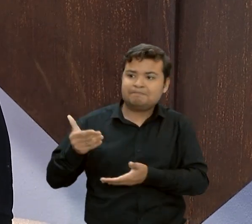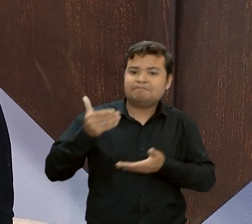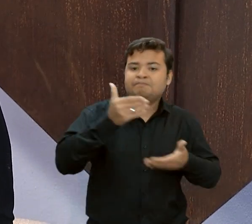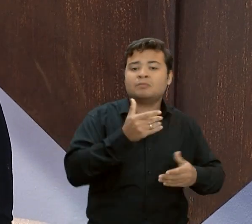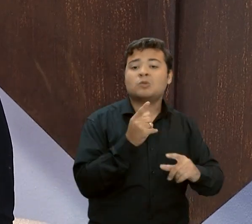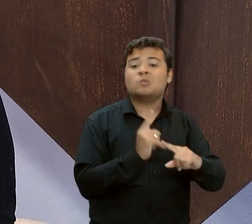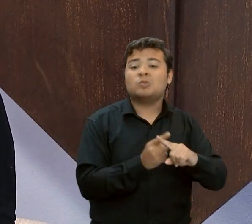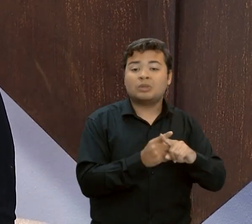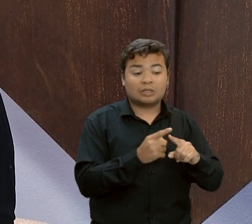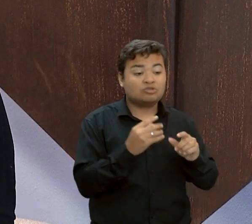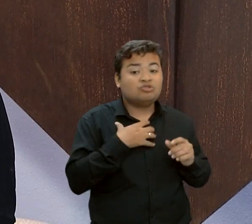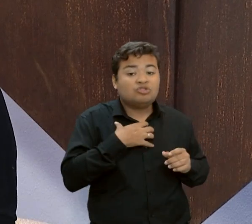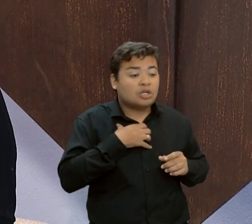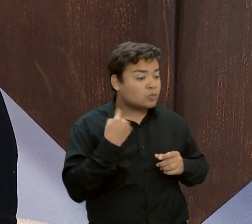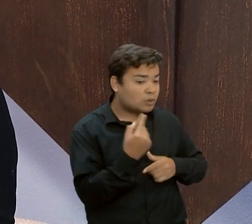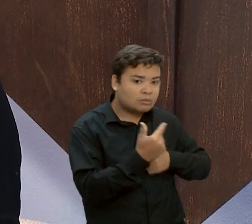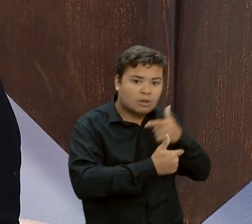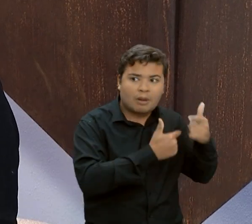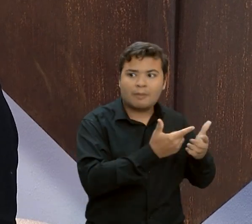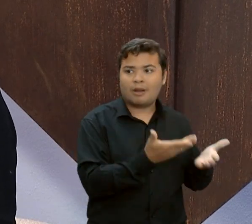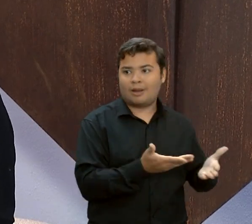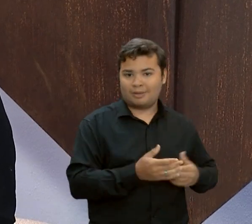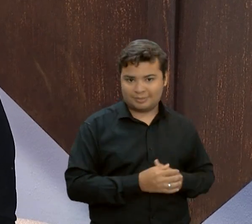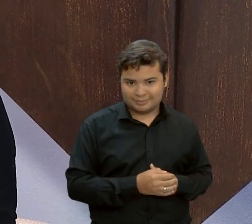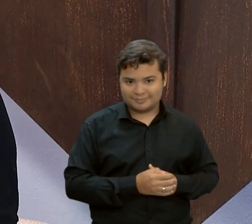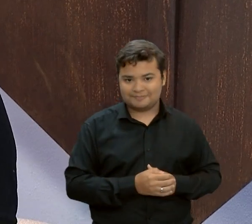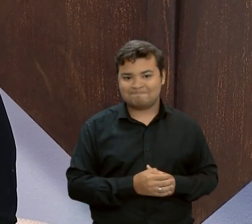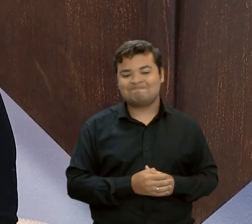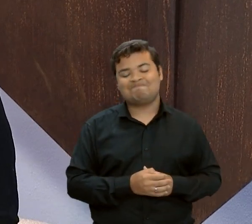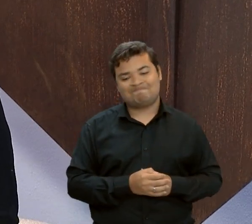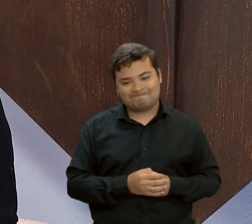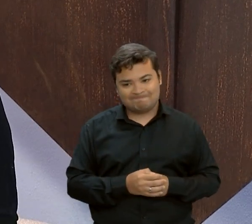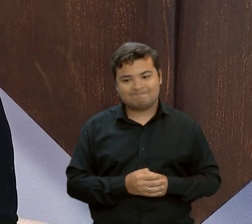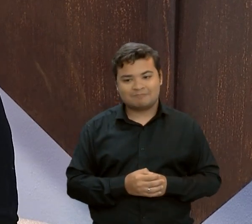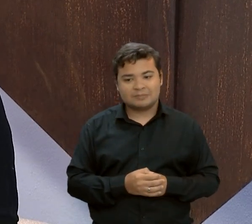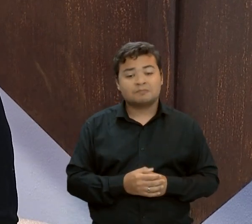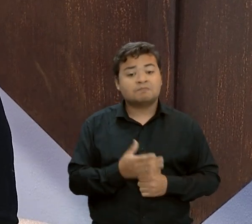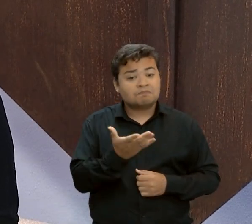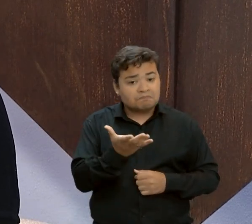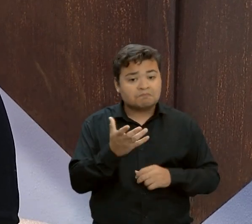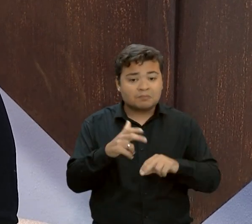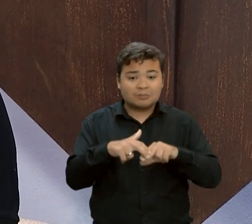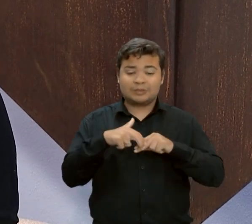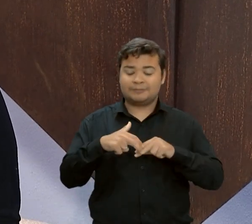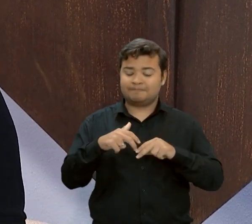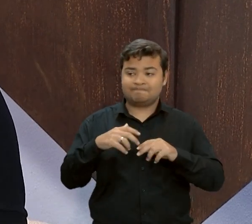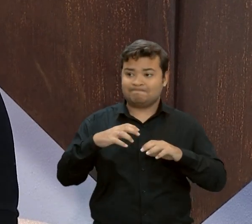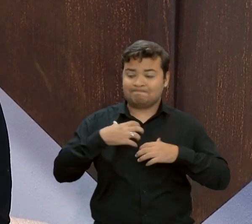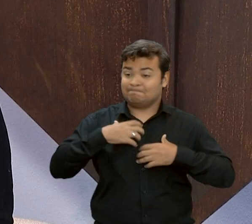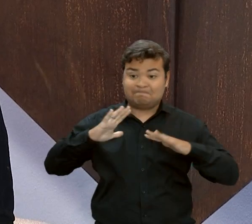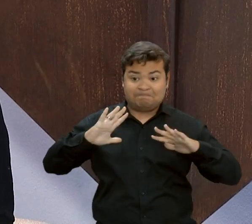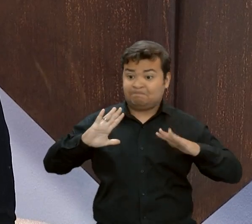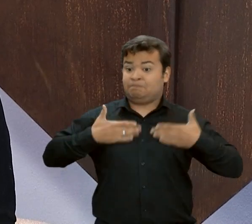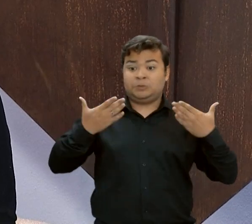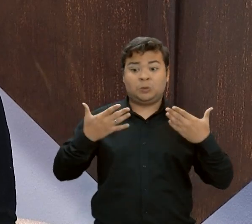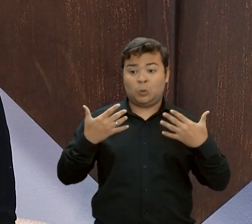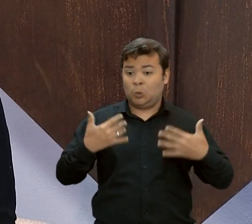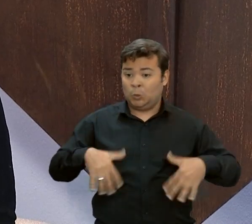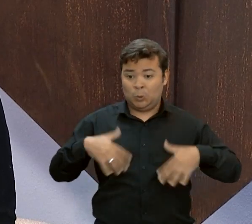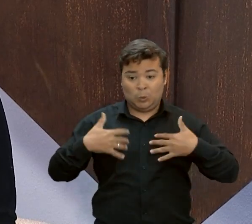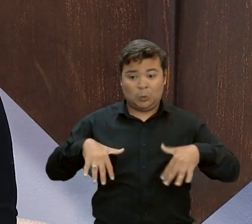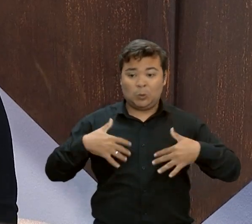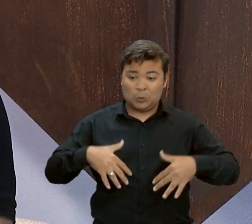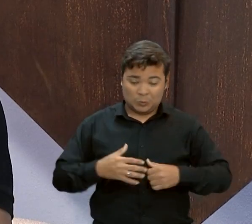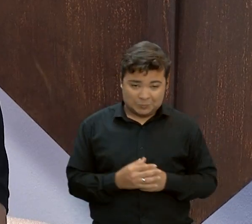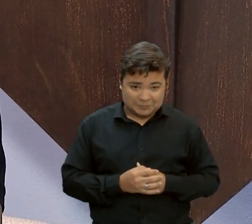algo muito interessante, não tem como, né, assim, a gente não ficar surpreso por essas questões,